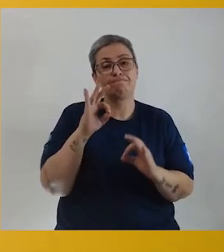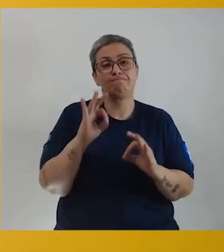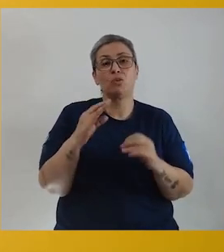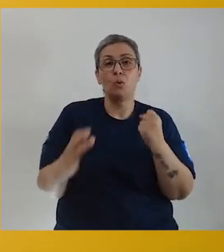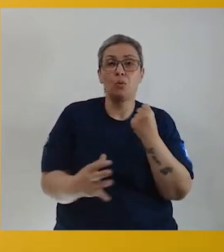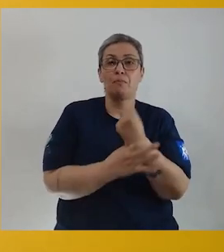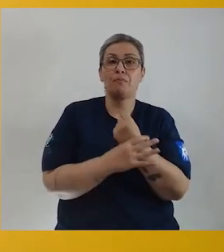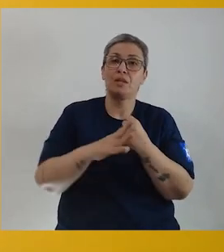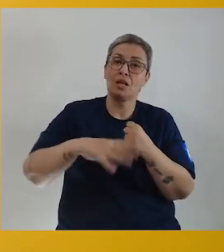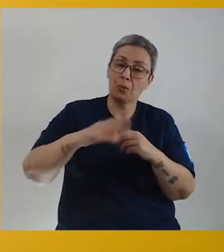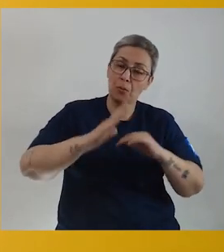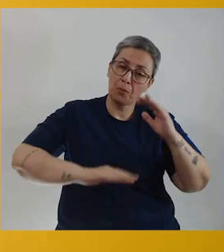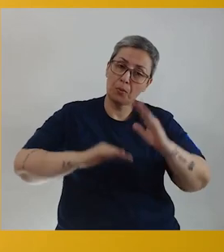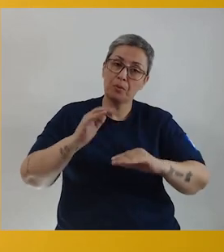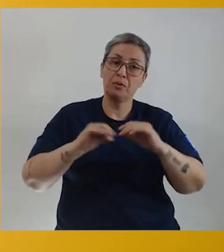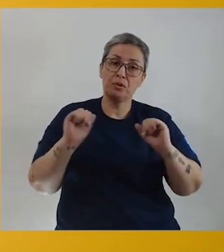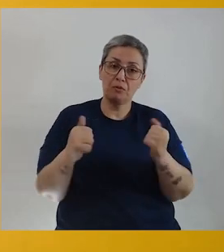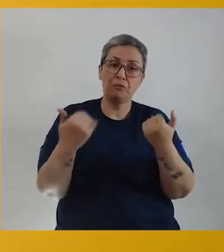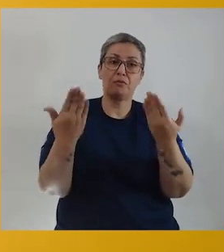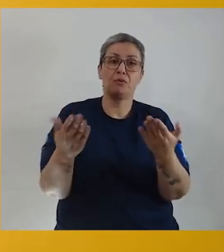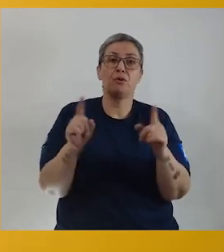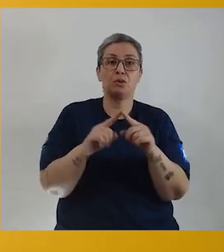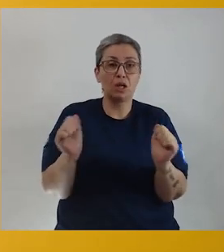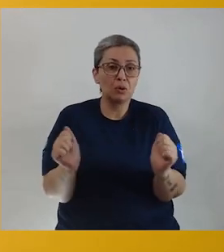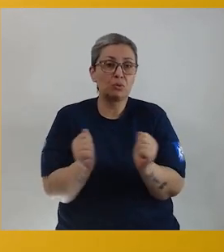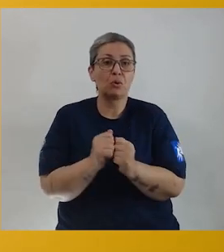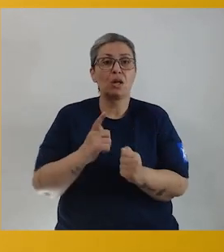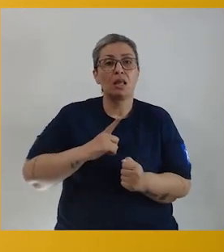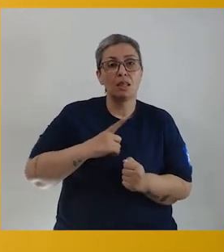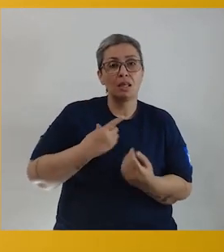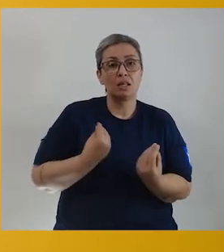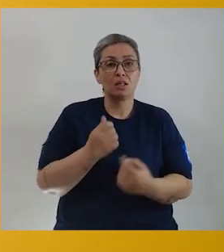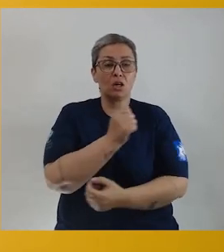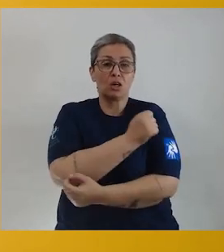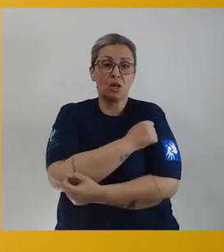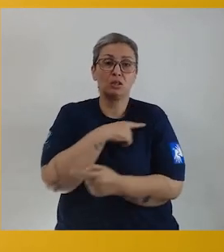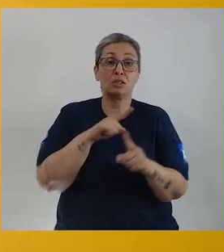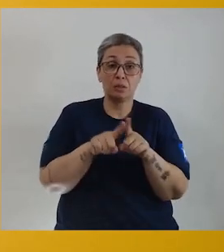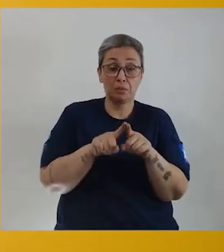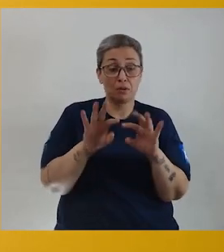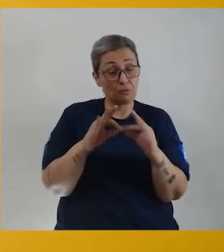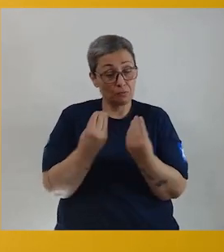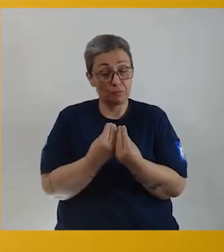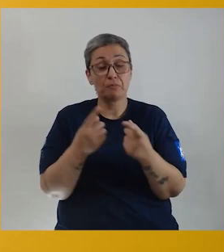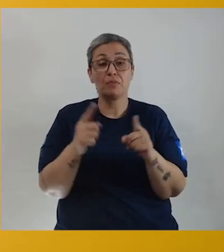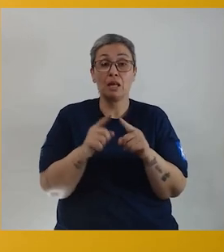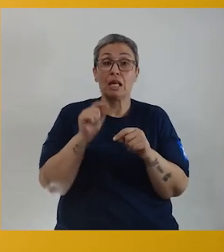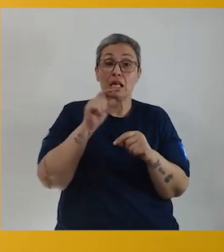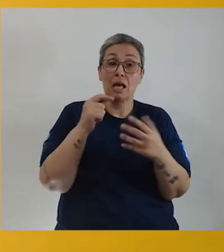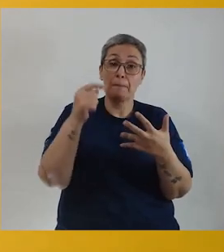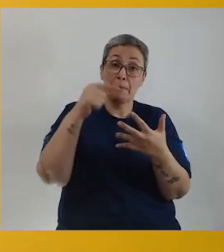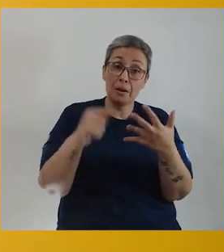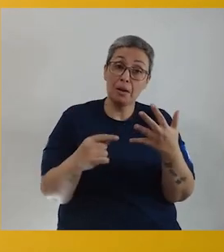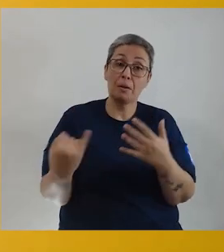né, garantir estas ações externas, estar junto com esse educando e com sua família, que